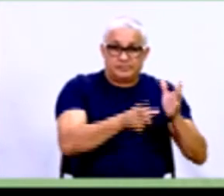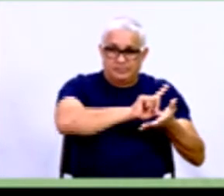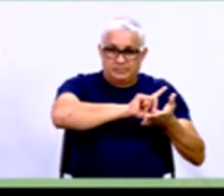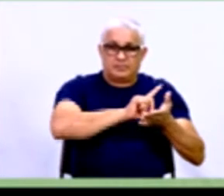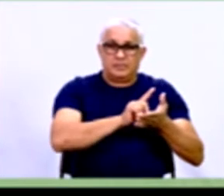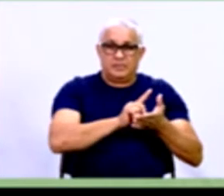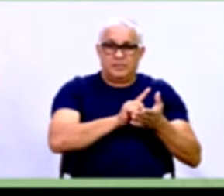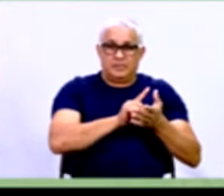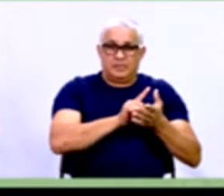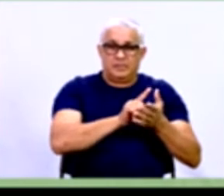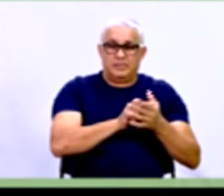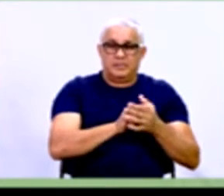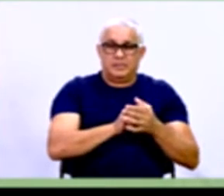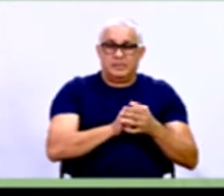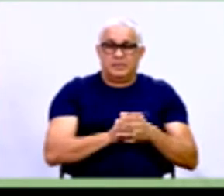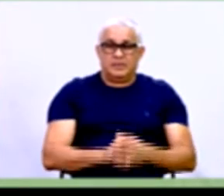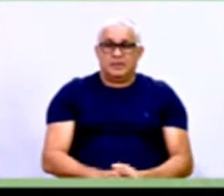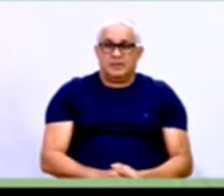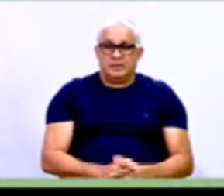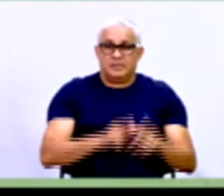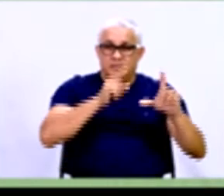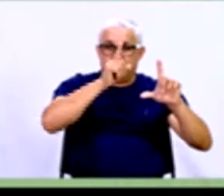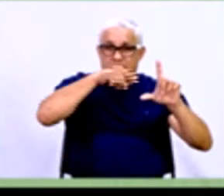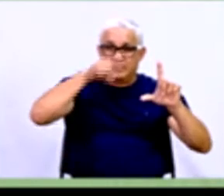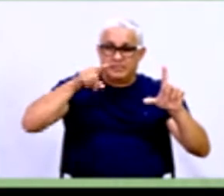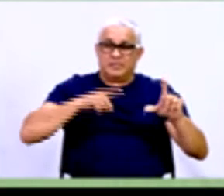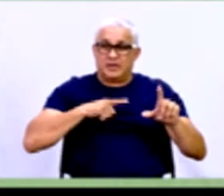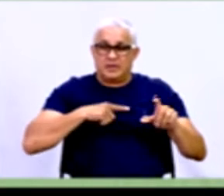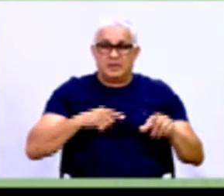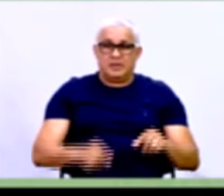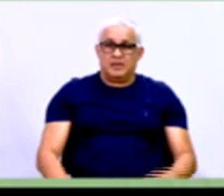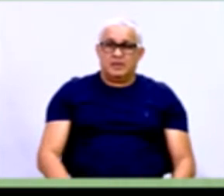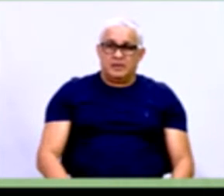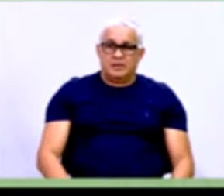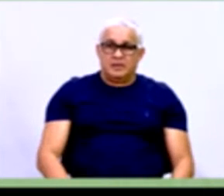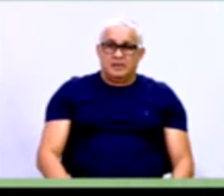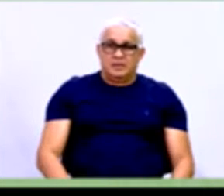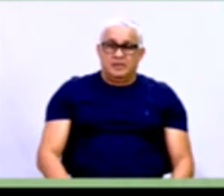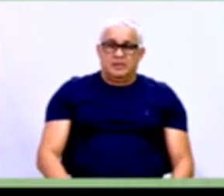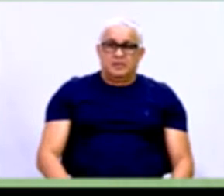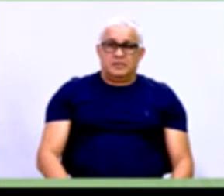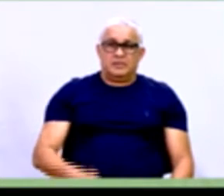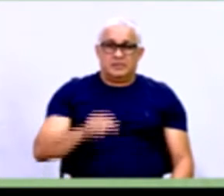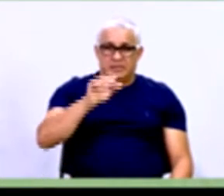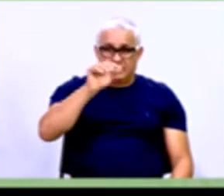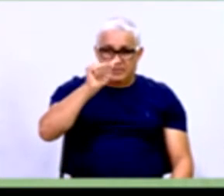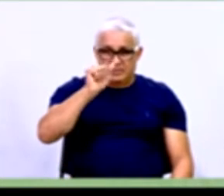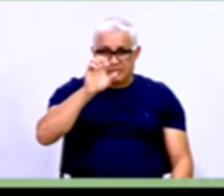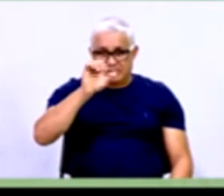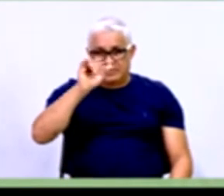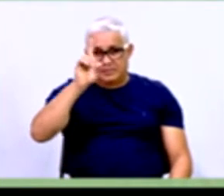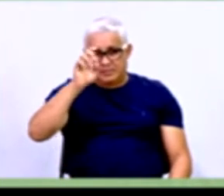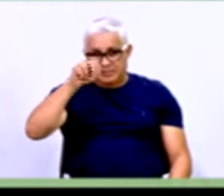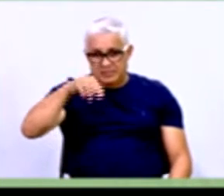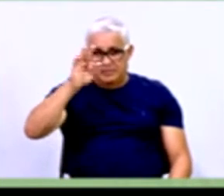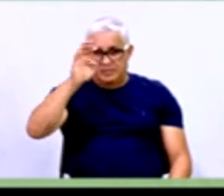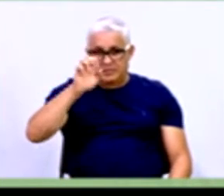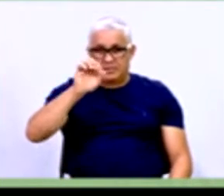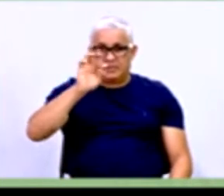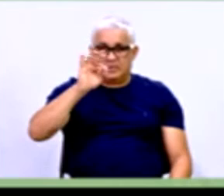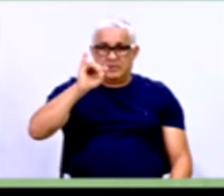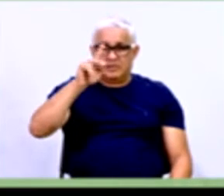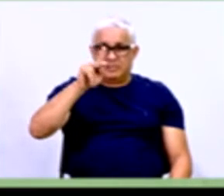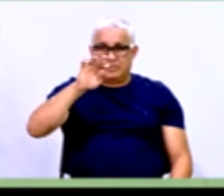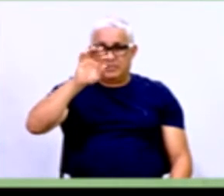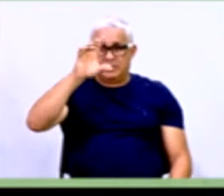as estatísticas, e nós observamos lá que tinha um tanto que era acidente típico, outro tanto que era acidente de trajeto. Então vamos lá.